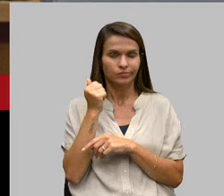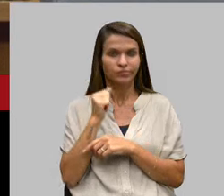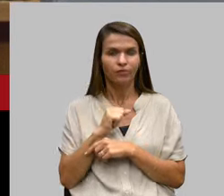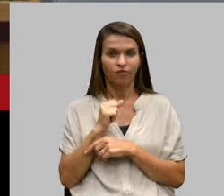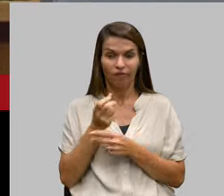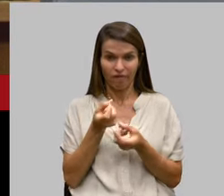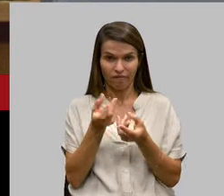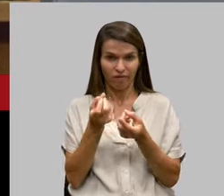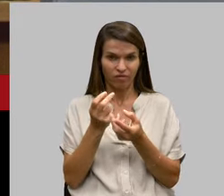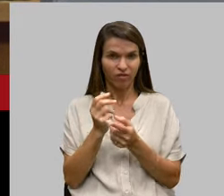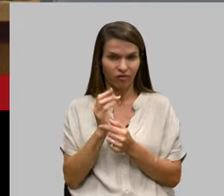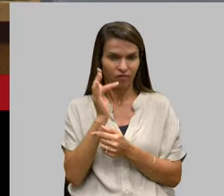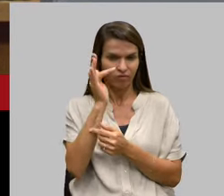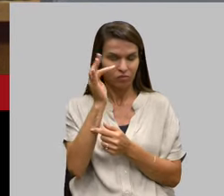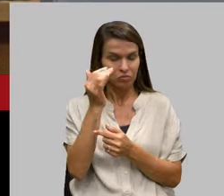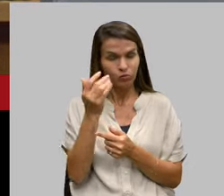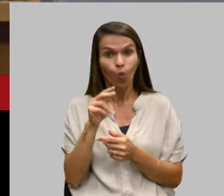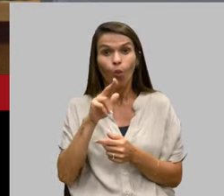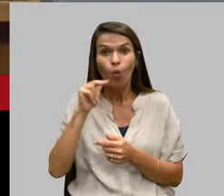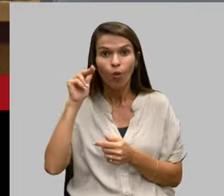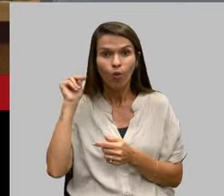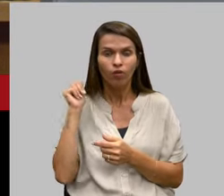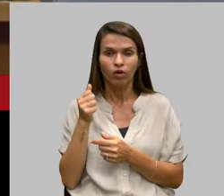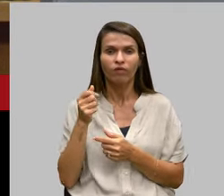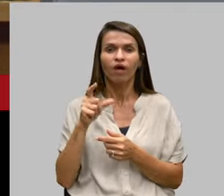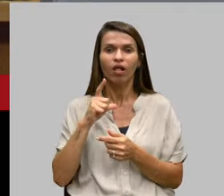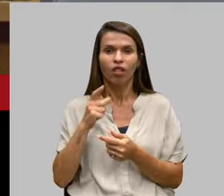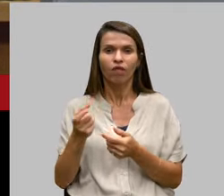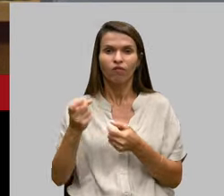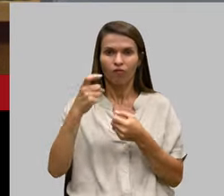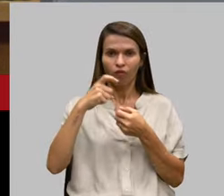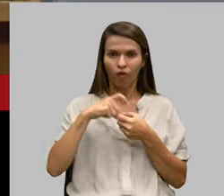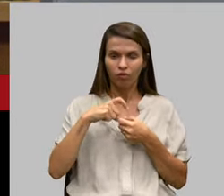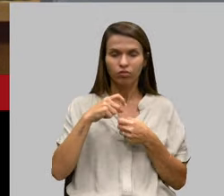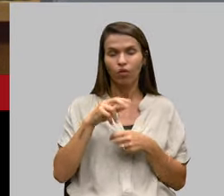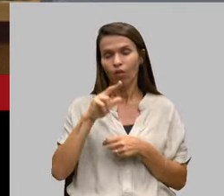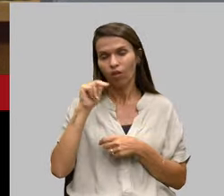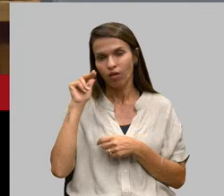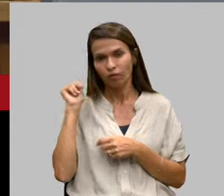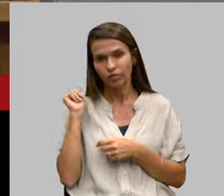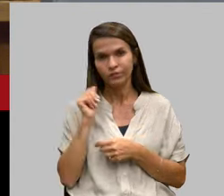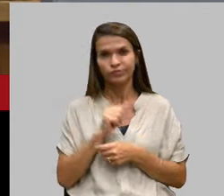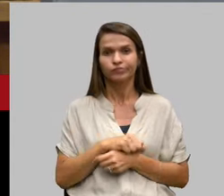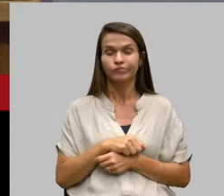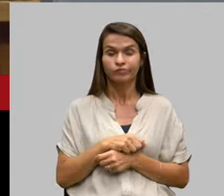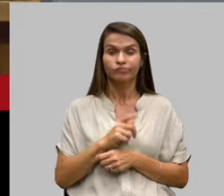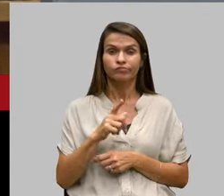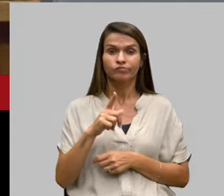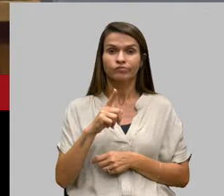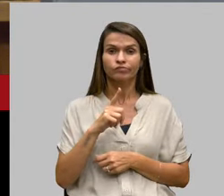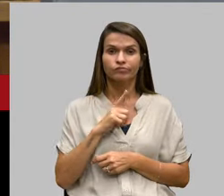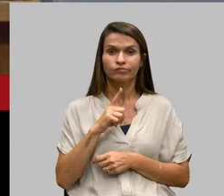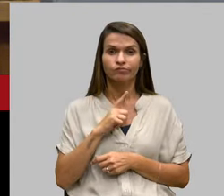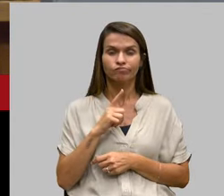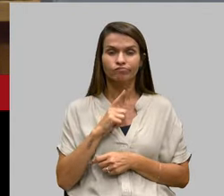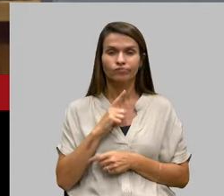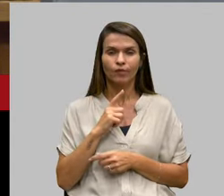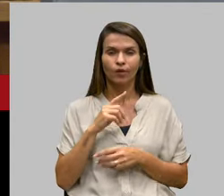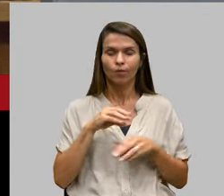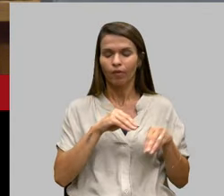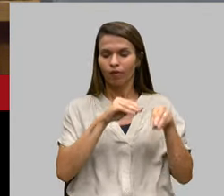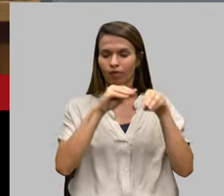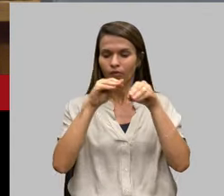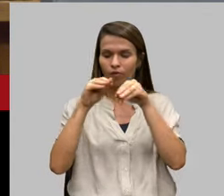nunca vai ter retorno também não então nós nós temos assim eh uma migração de